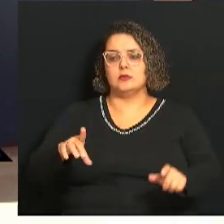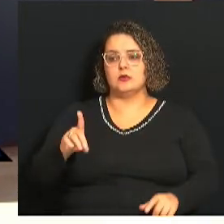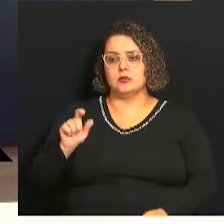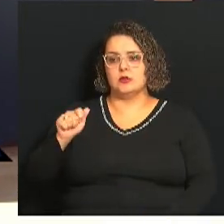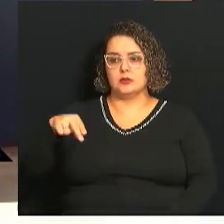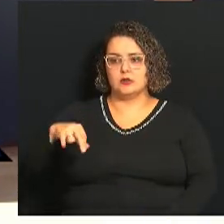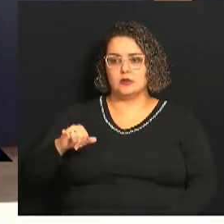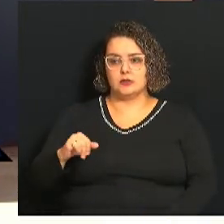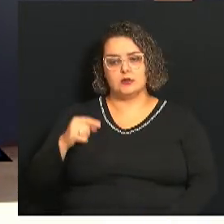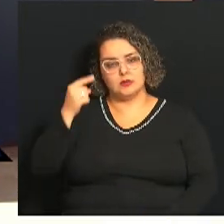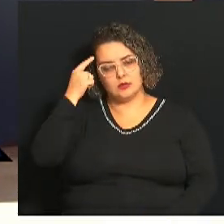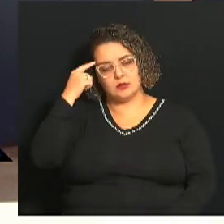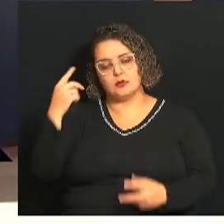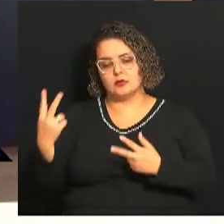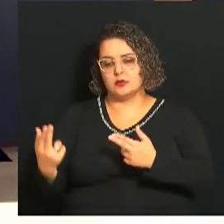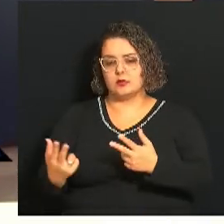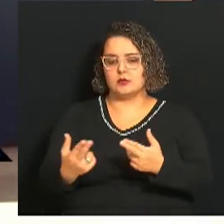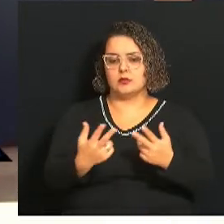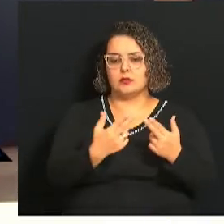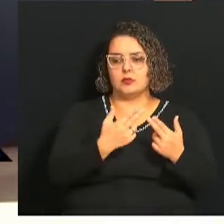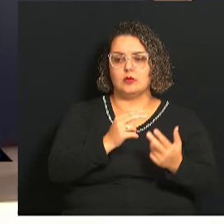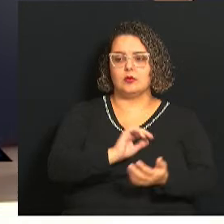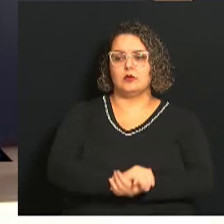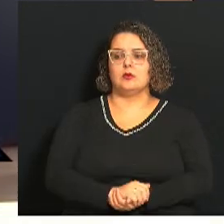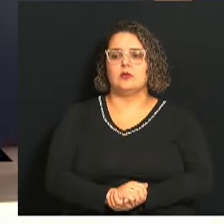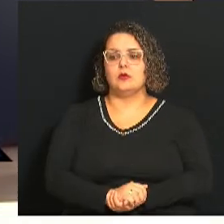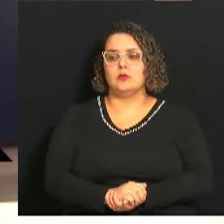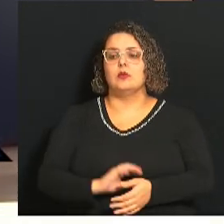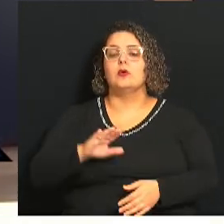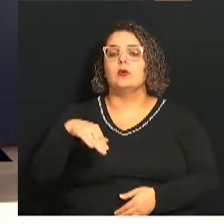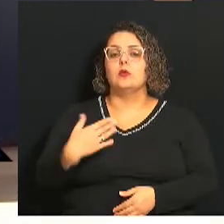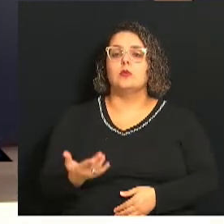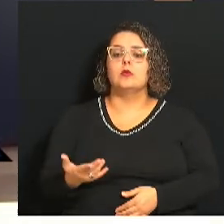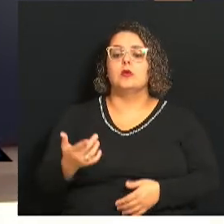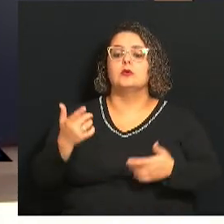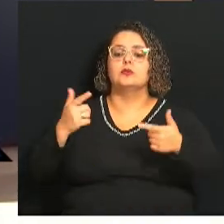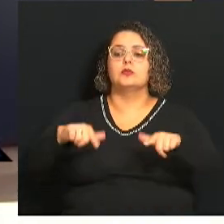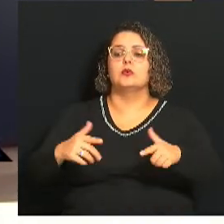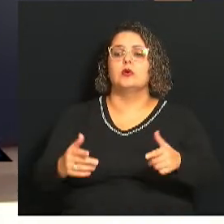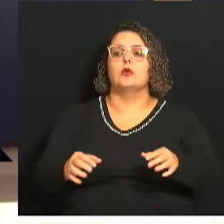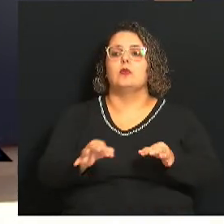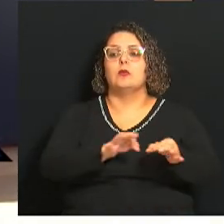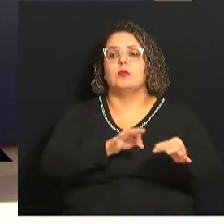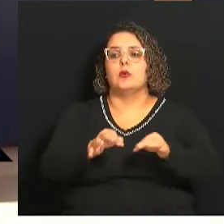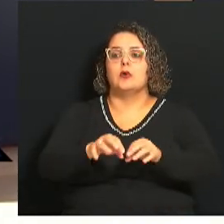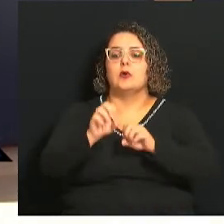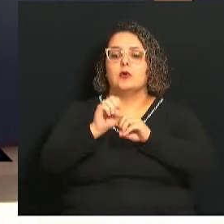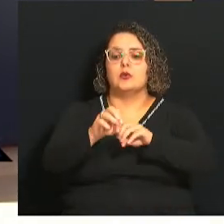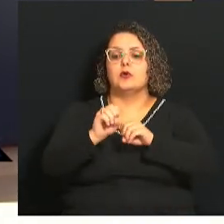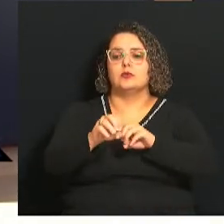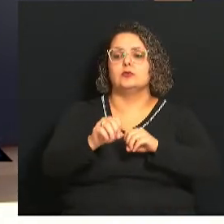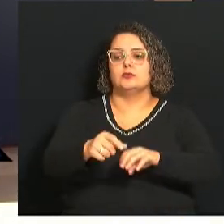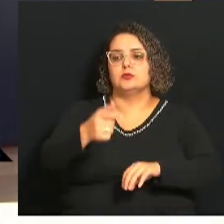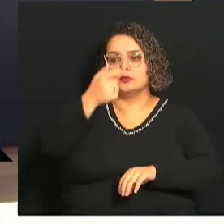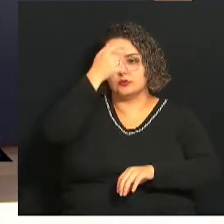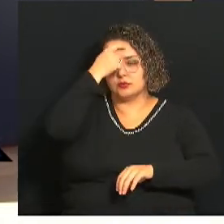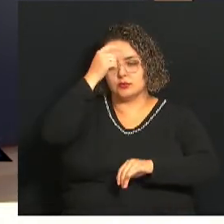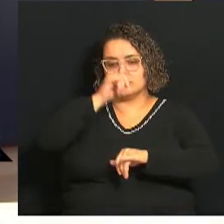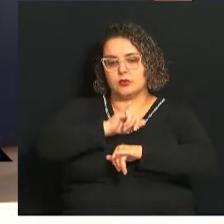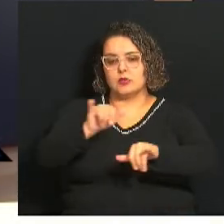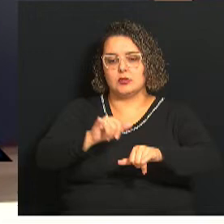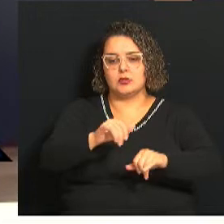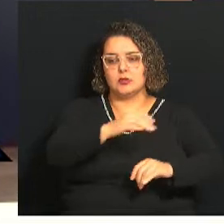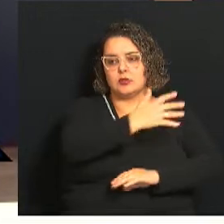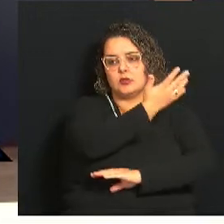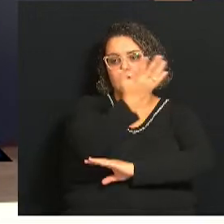linha, quando e onde estão sendo executados projetos de educação ambiental exigidos em lei. Deixa eu